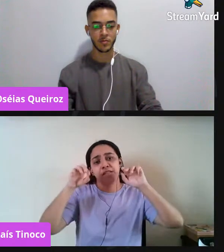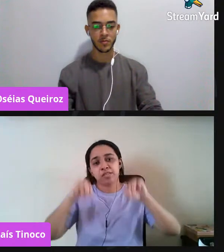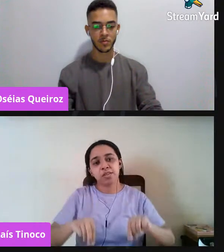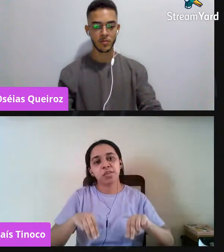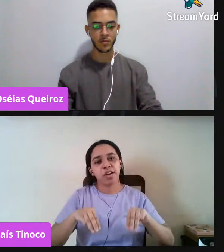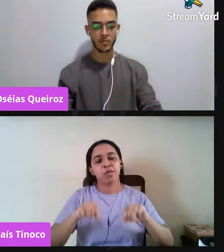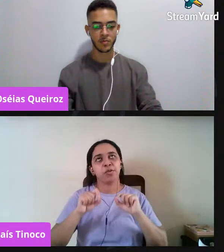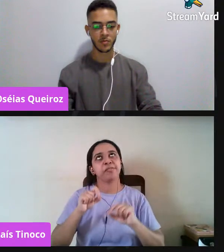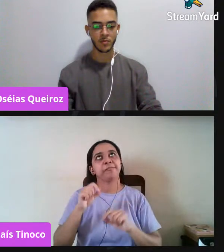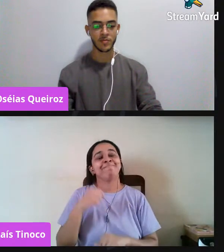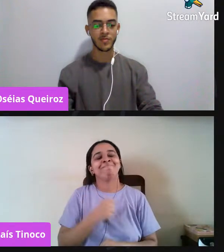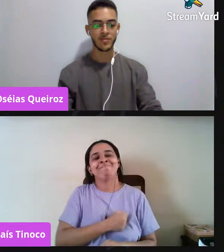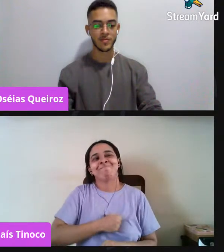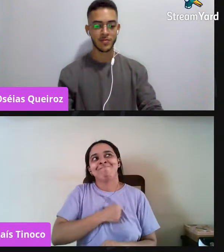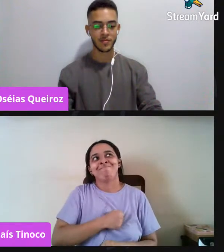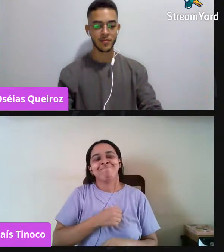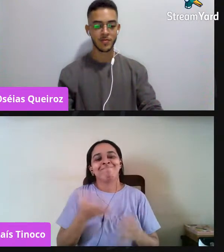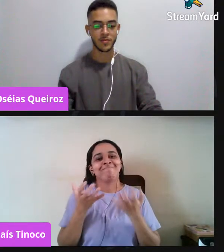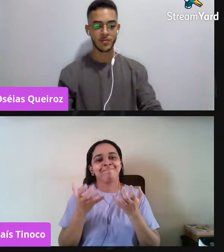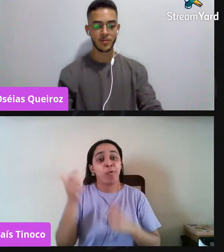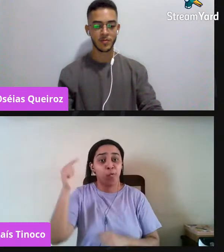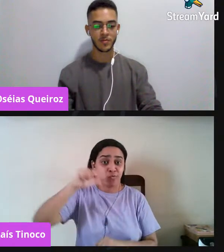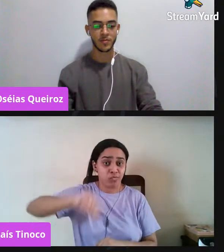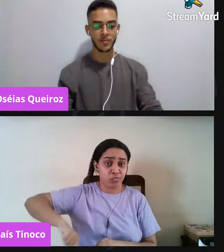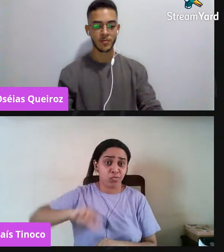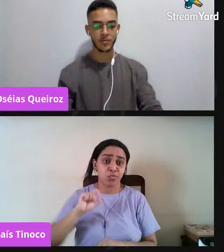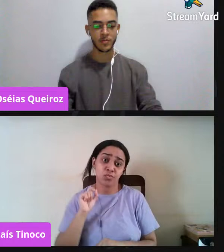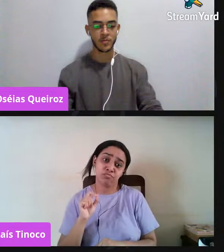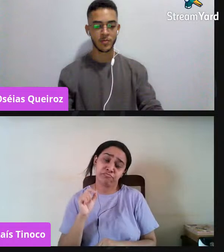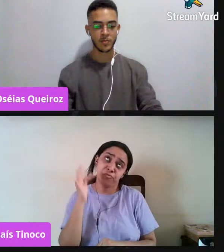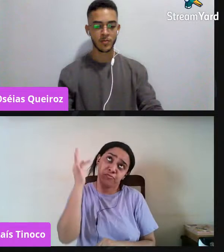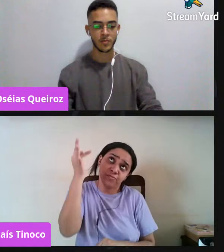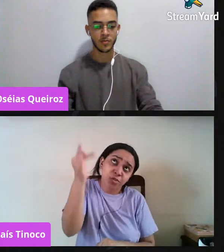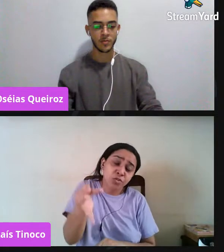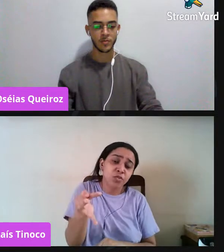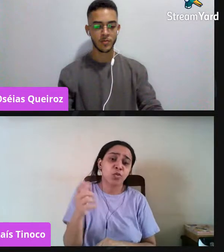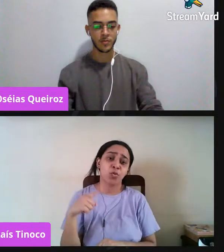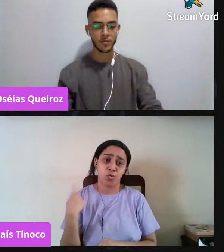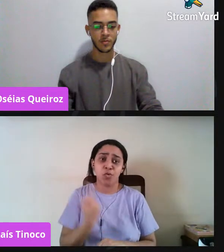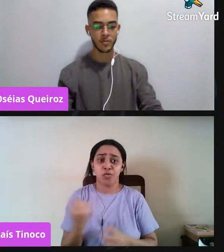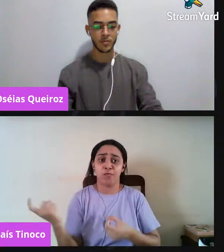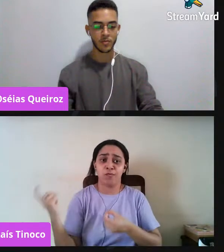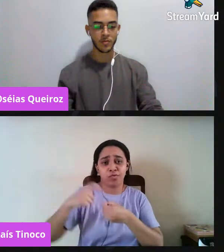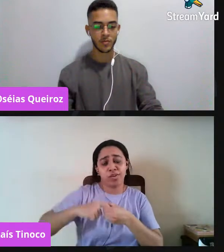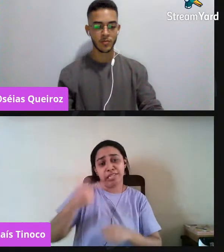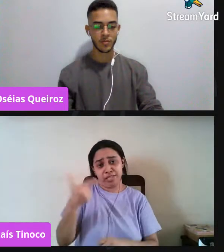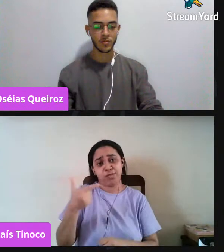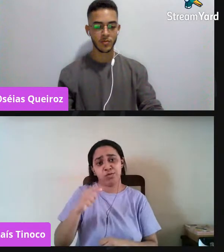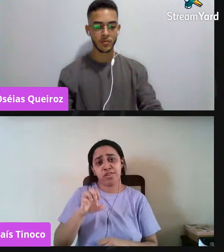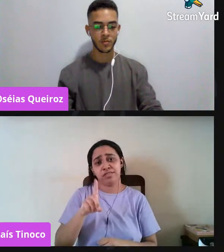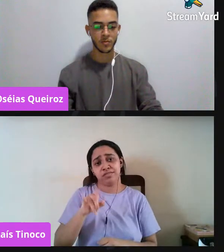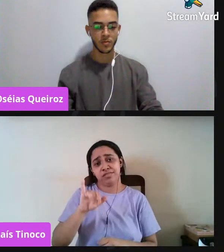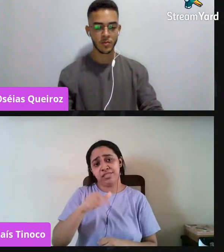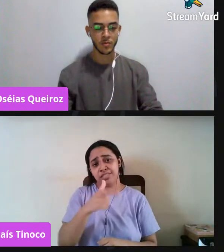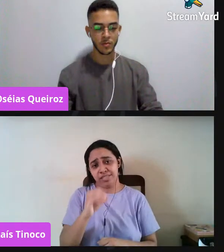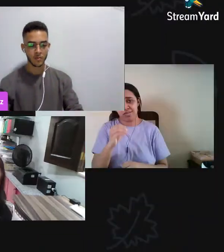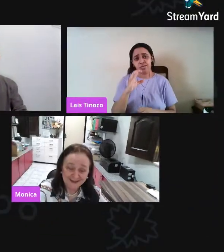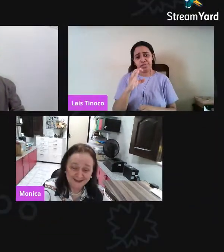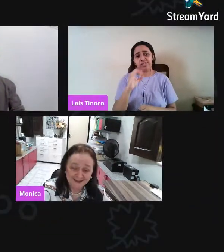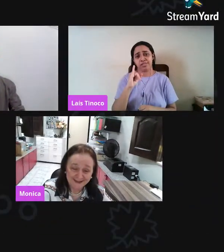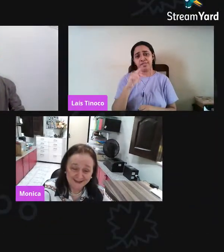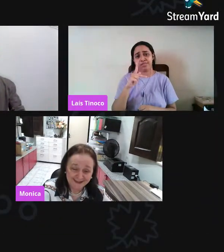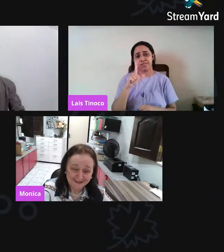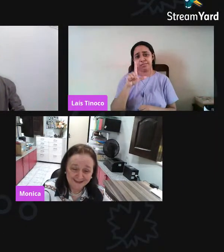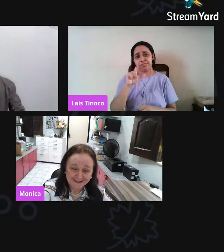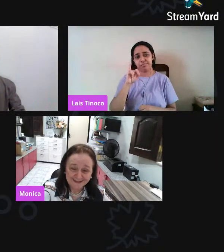deixar saudade e o desejo de que logo nós voltemos com a segunda edição do CIPLI.